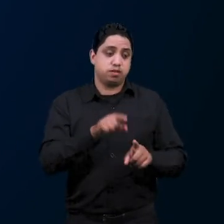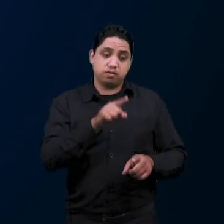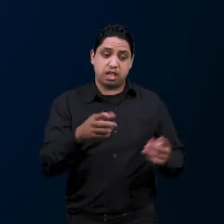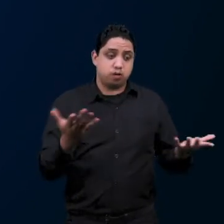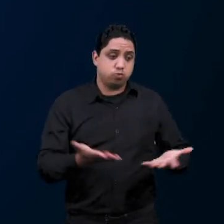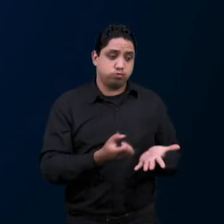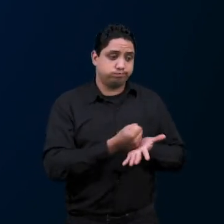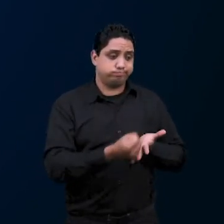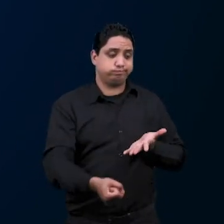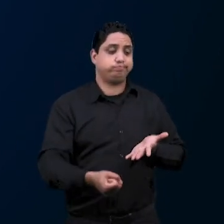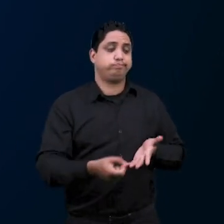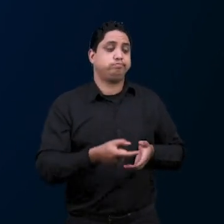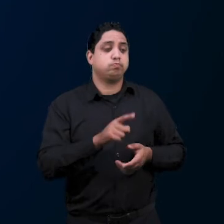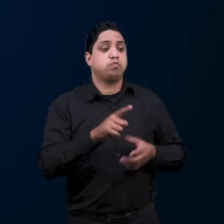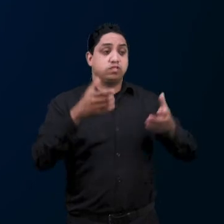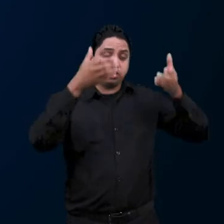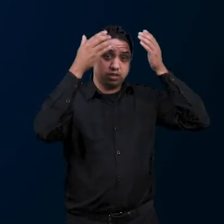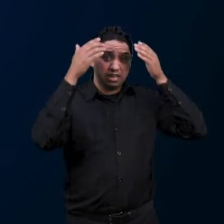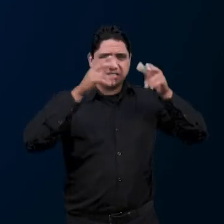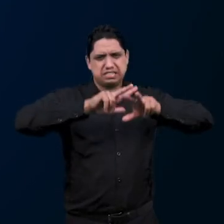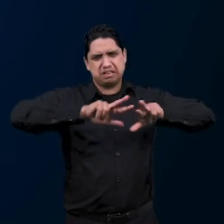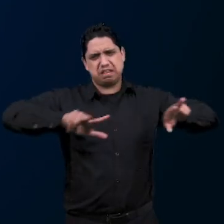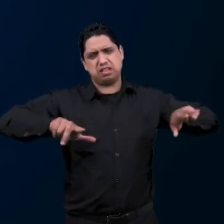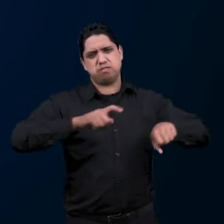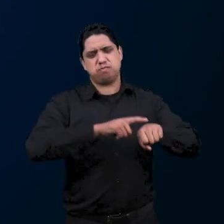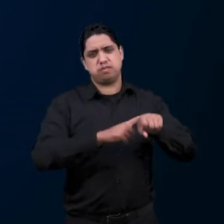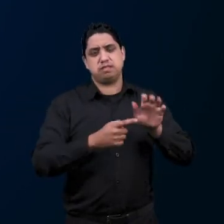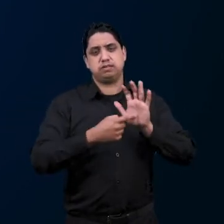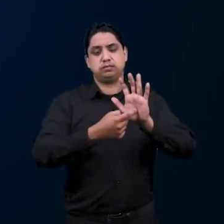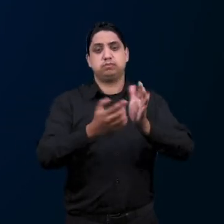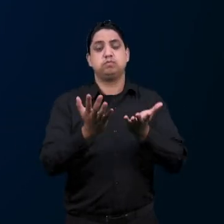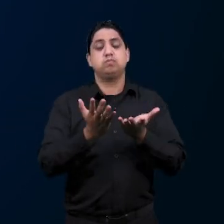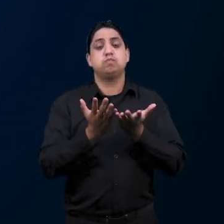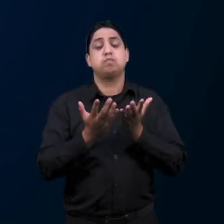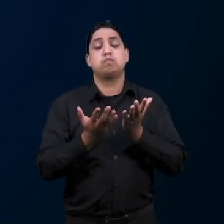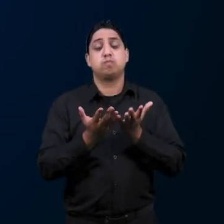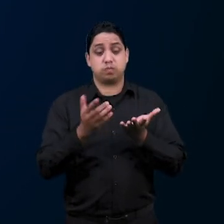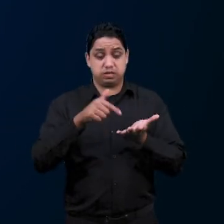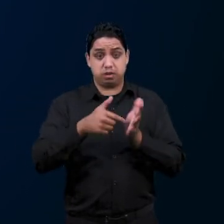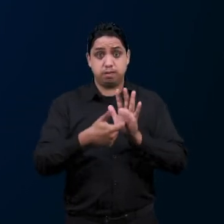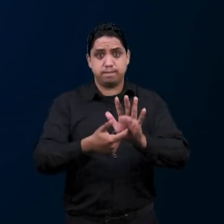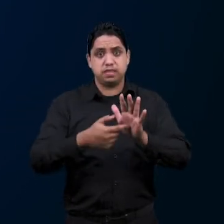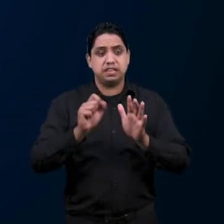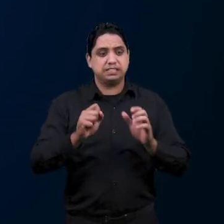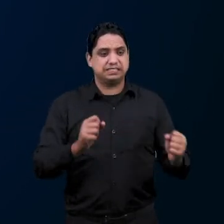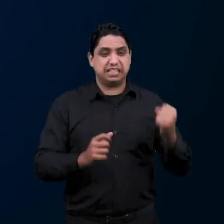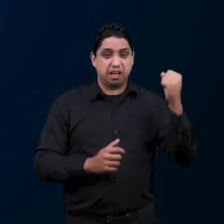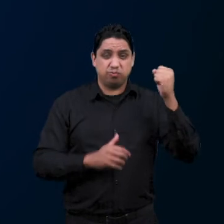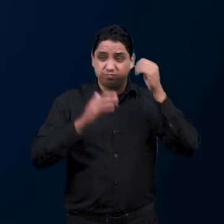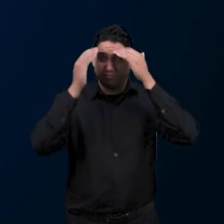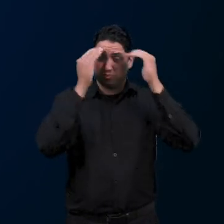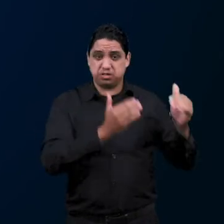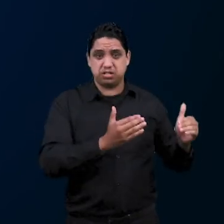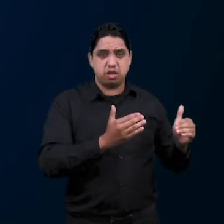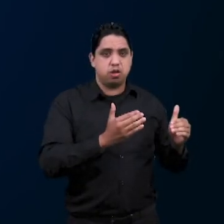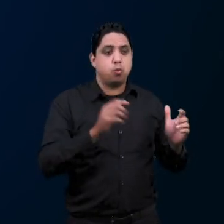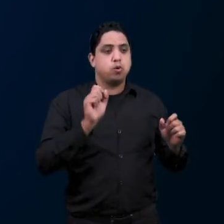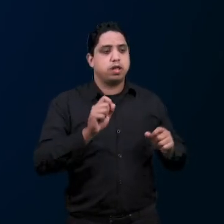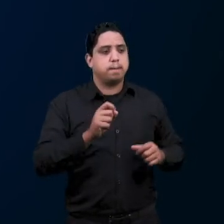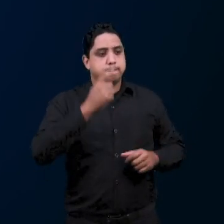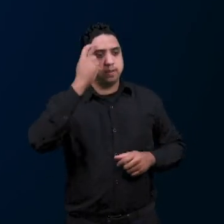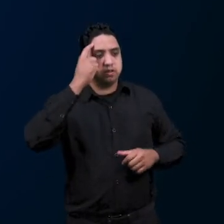não sejas reis. Em diversos momentos da palavra, nos é mostrado que Saul desobedeceu ordens diretas do Senhor e fez aquilo que era